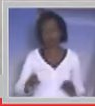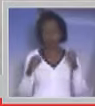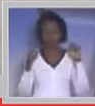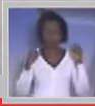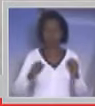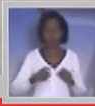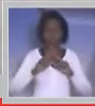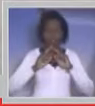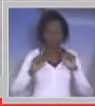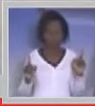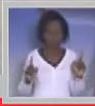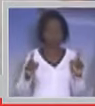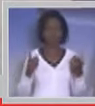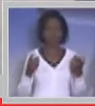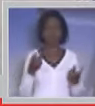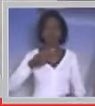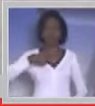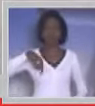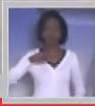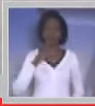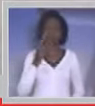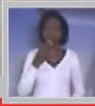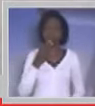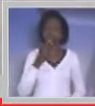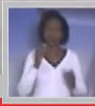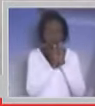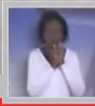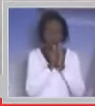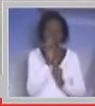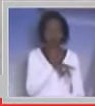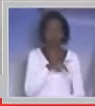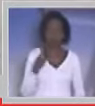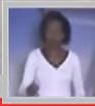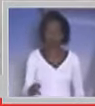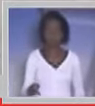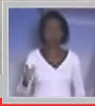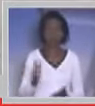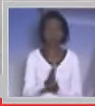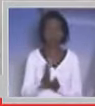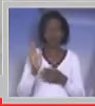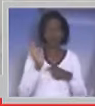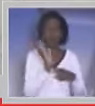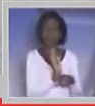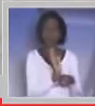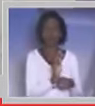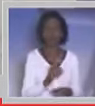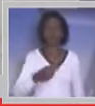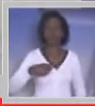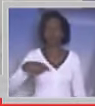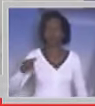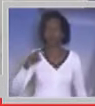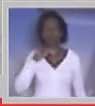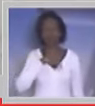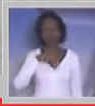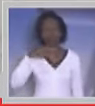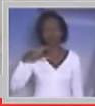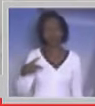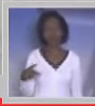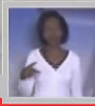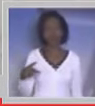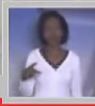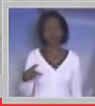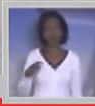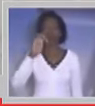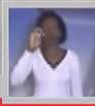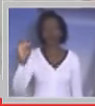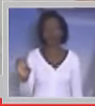protesto e dizer que nós vamos junto com os professores tomar providências vamos ao Ministério Público